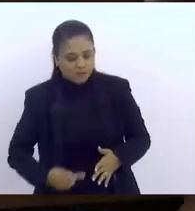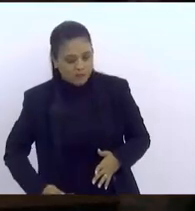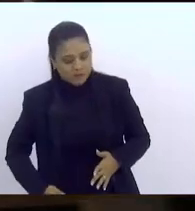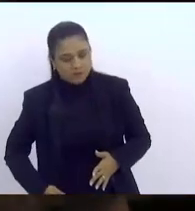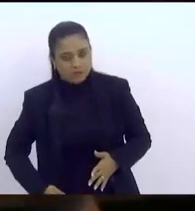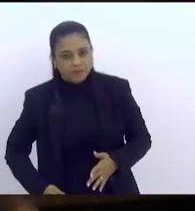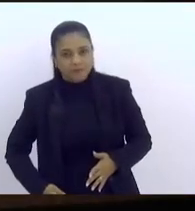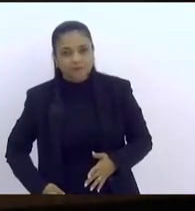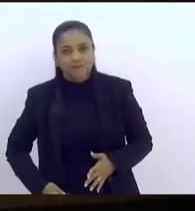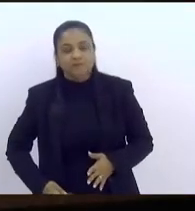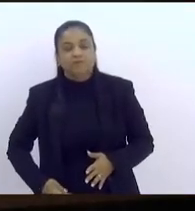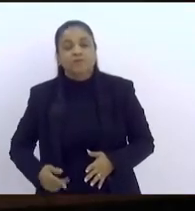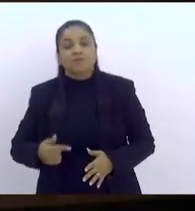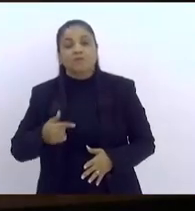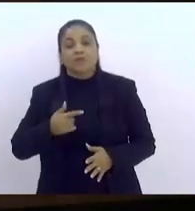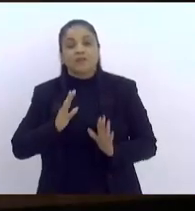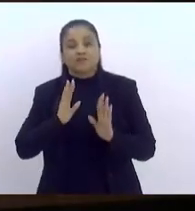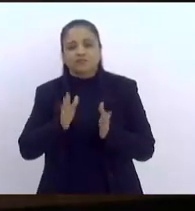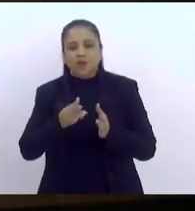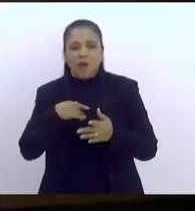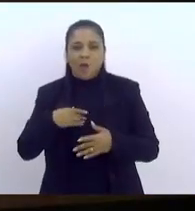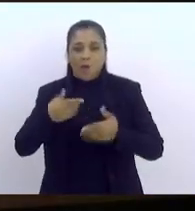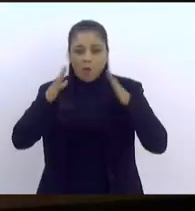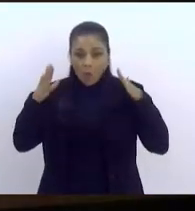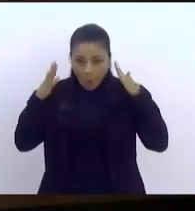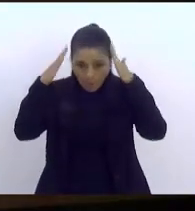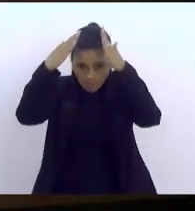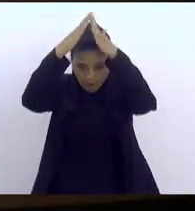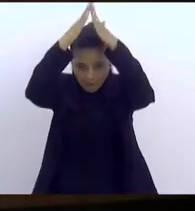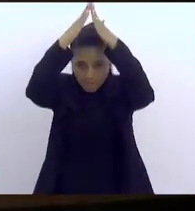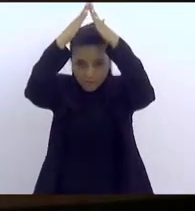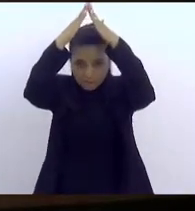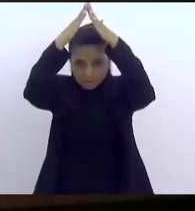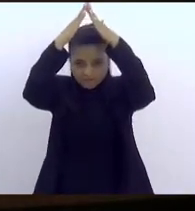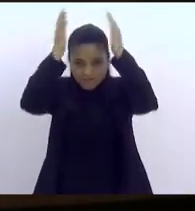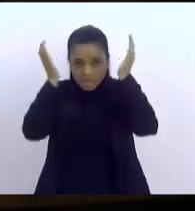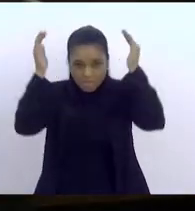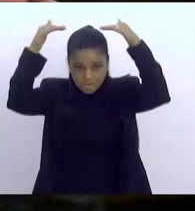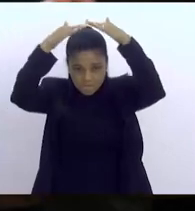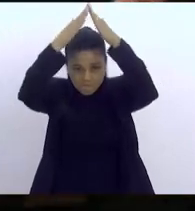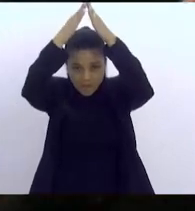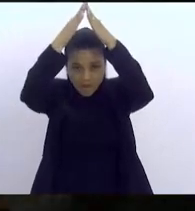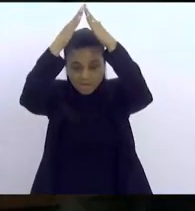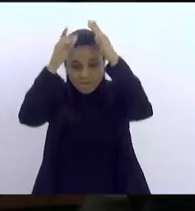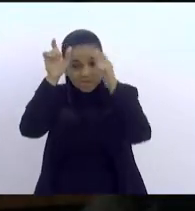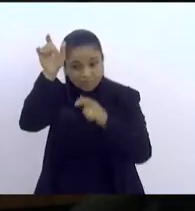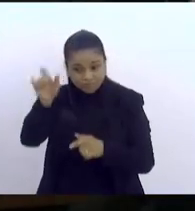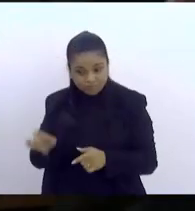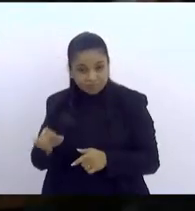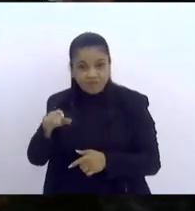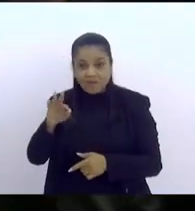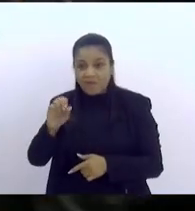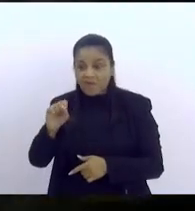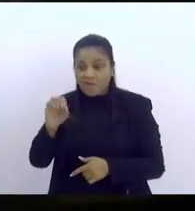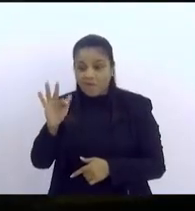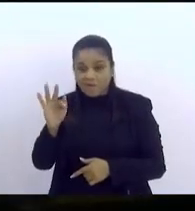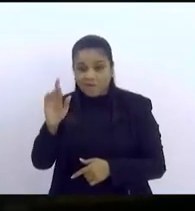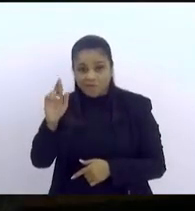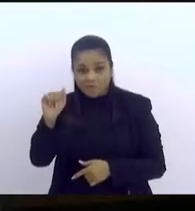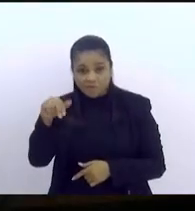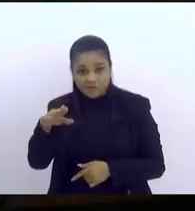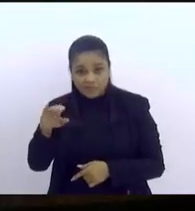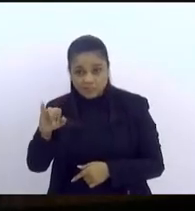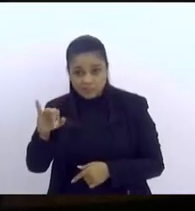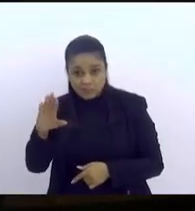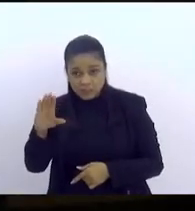já vi o grande Papa São Francisco ser chamado de comunista. E é claro